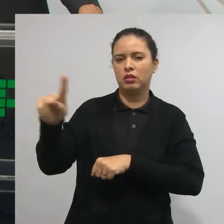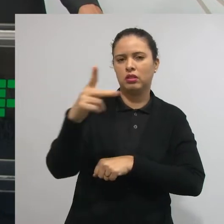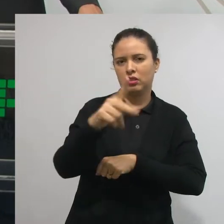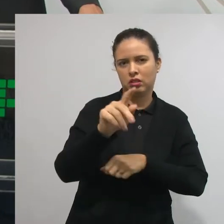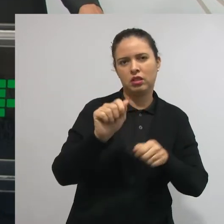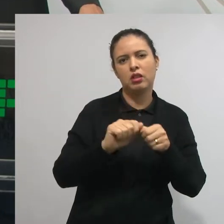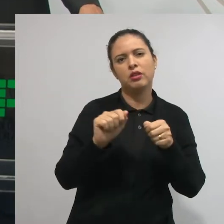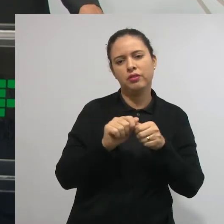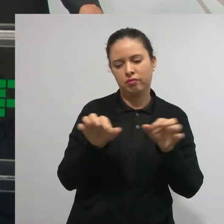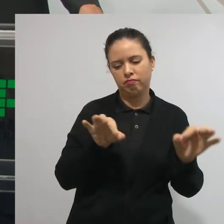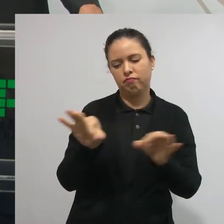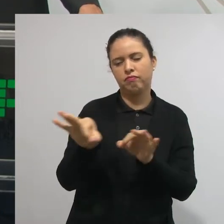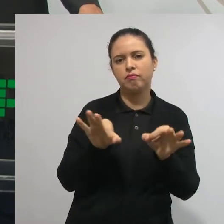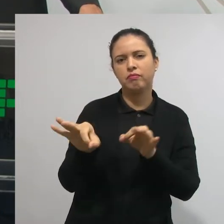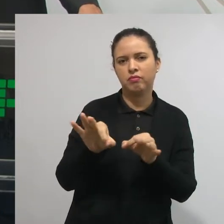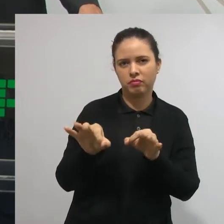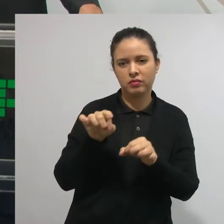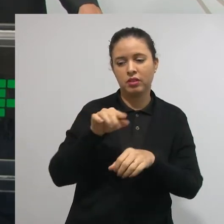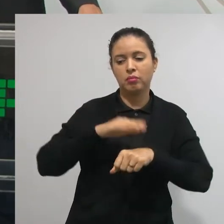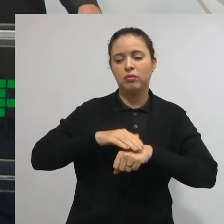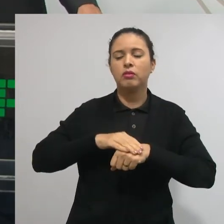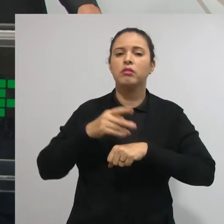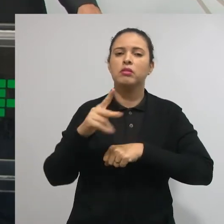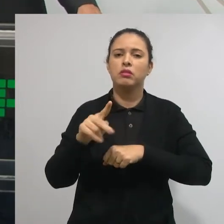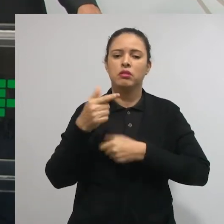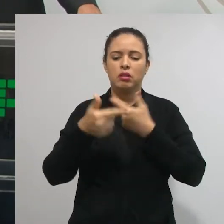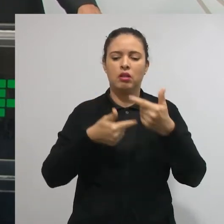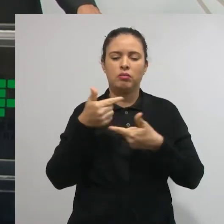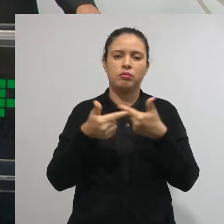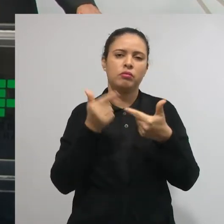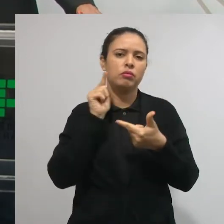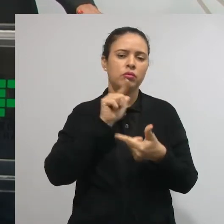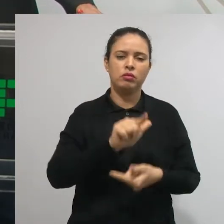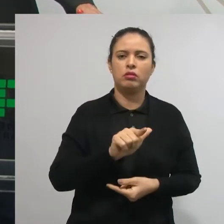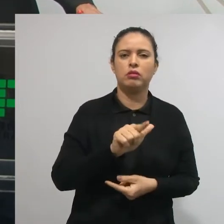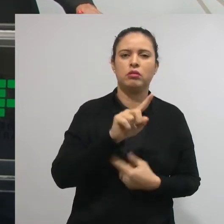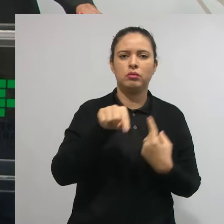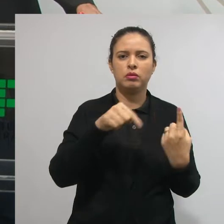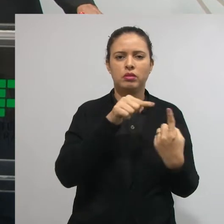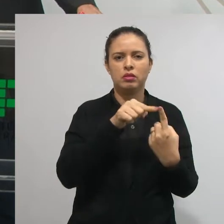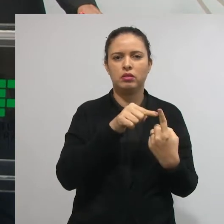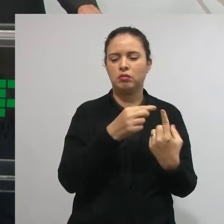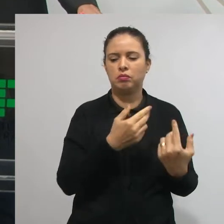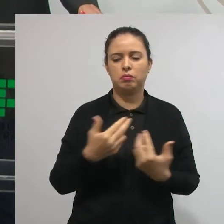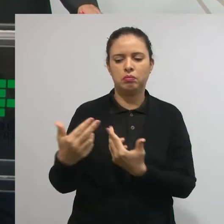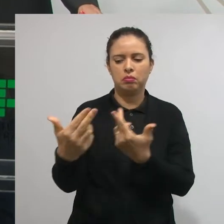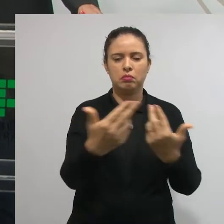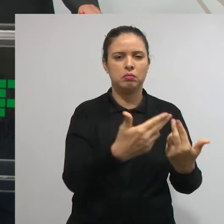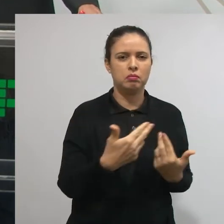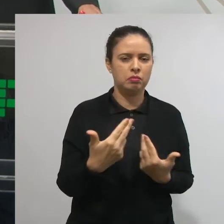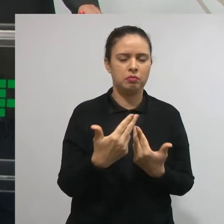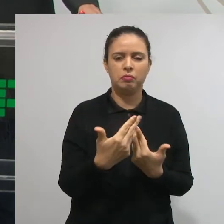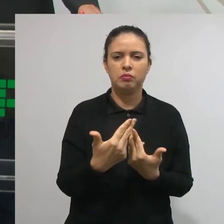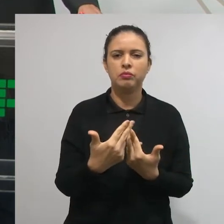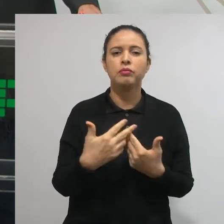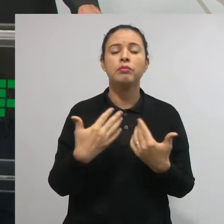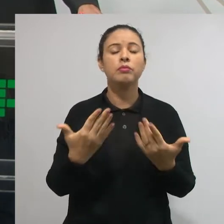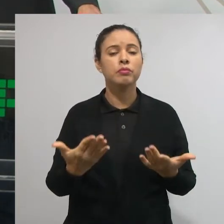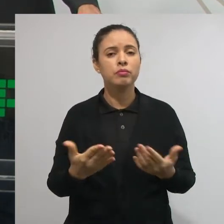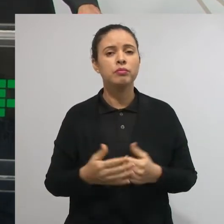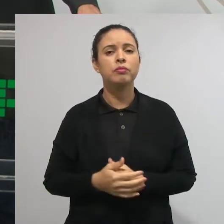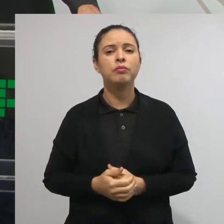fazem a organização funcionar, fazem com que ela trabalhe por meio de um objetivo comum, não é verdade? E